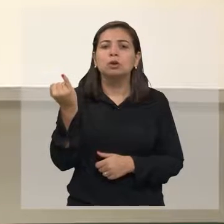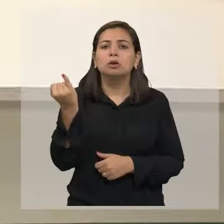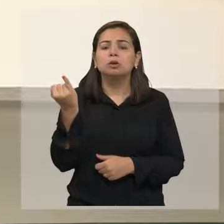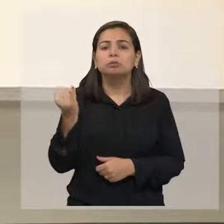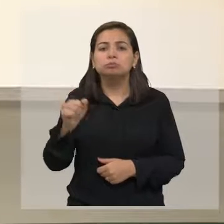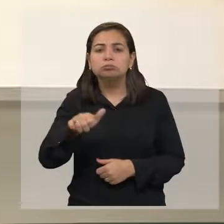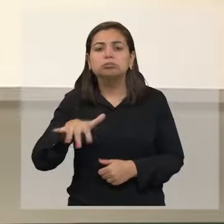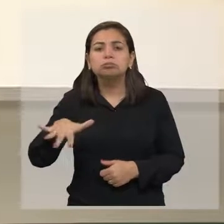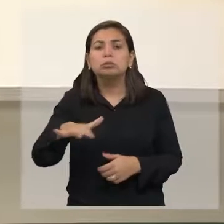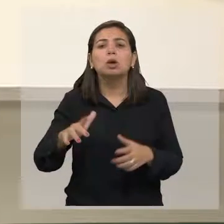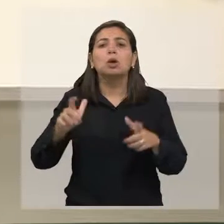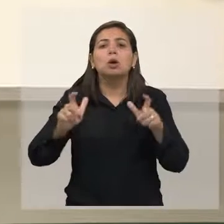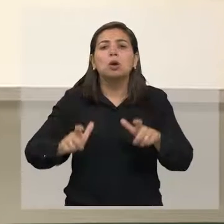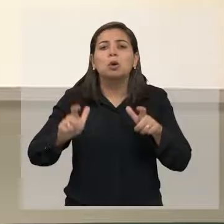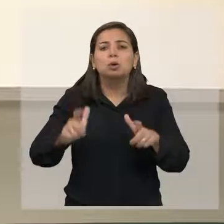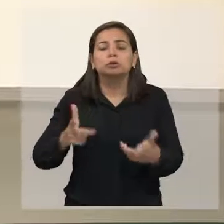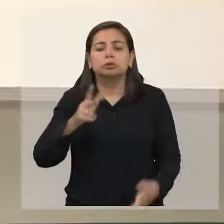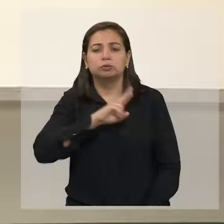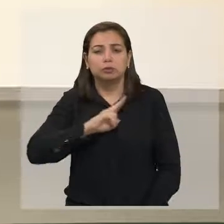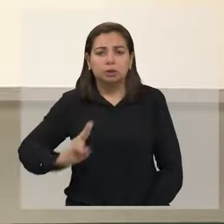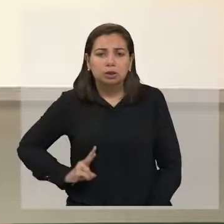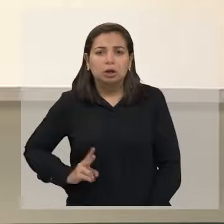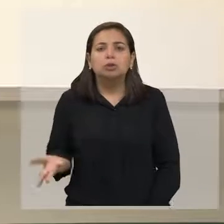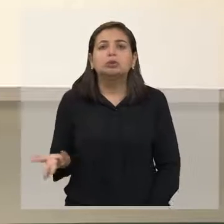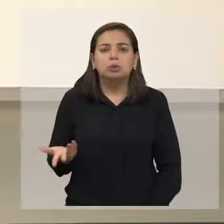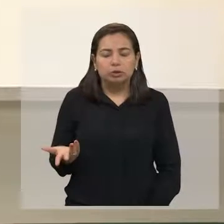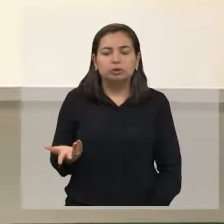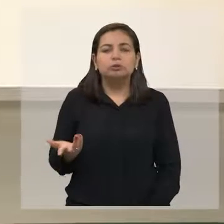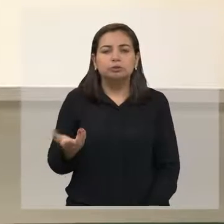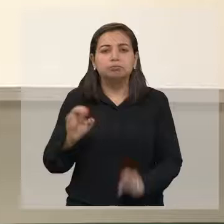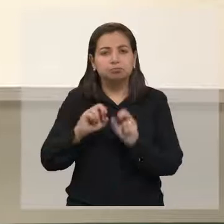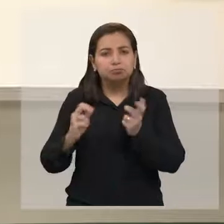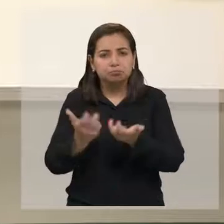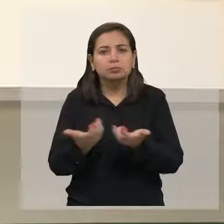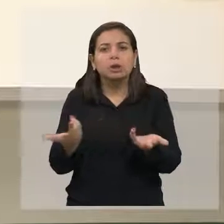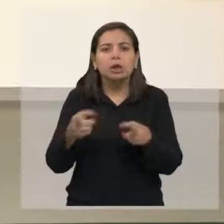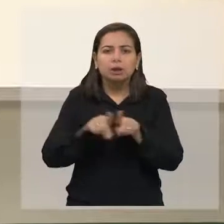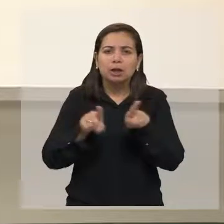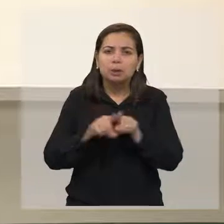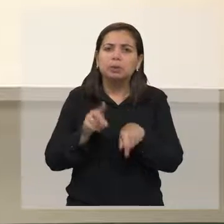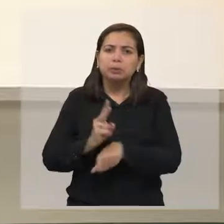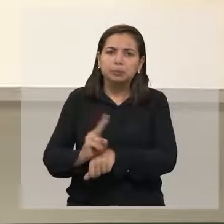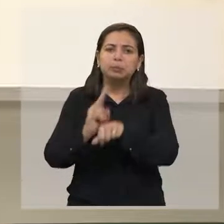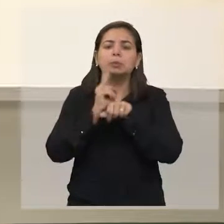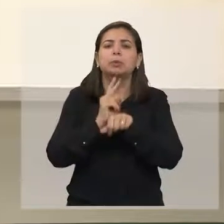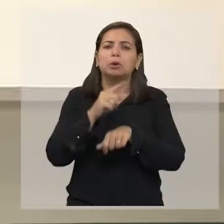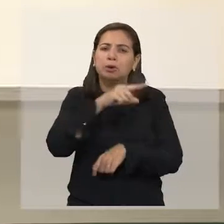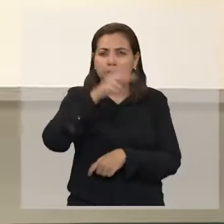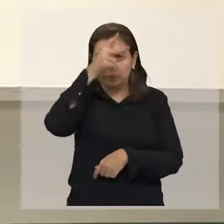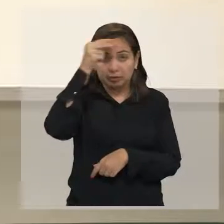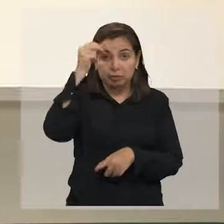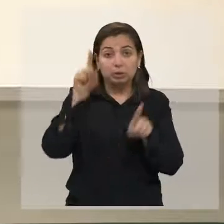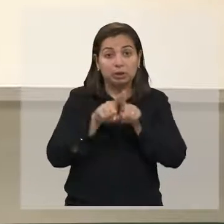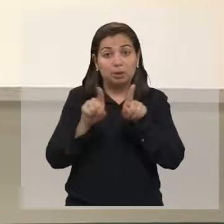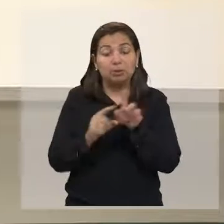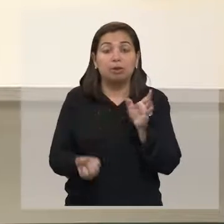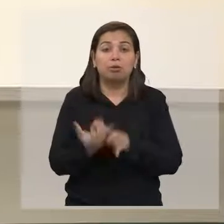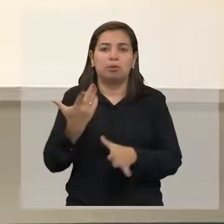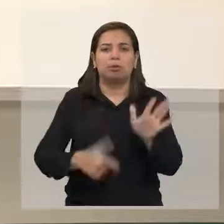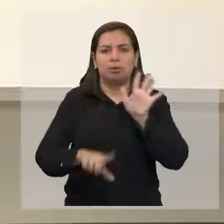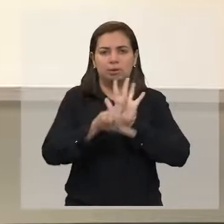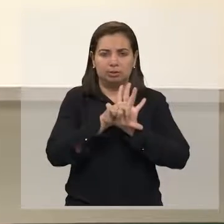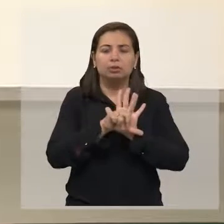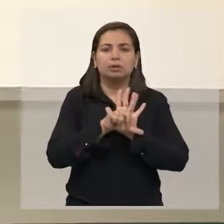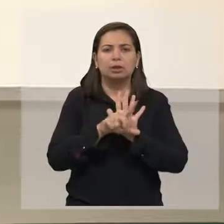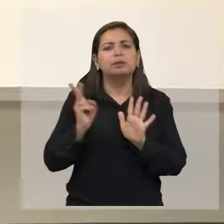das prerrogativas dos vereadores, dos parlamentares municipais, que é fiscalizar o Poder Executivo, criar leis e estar sempre